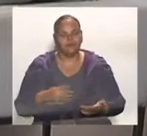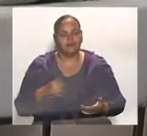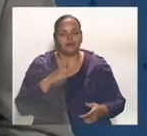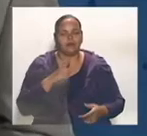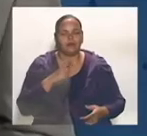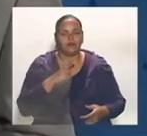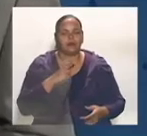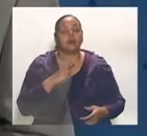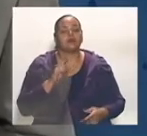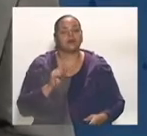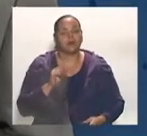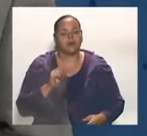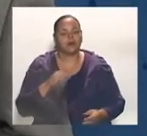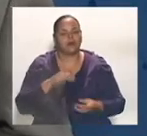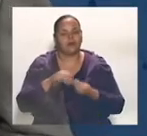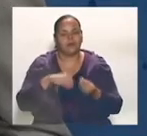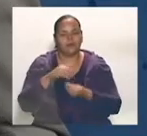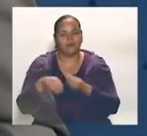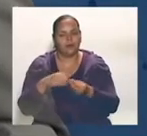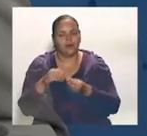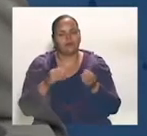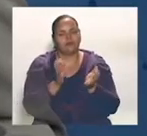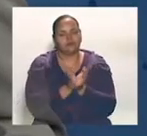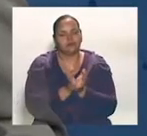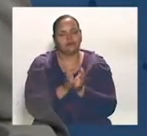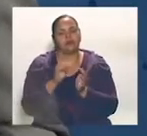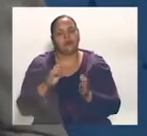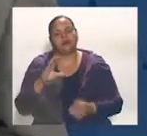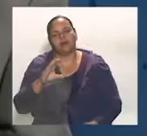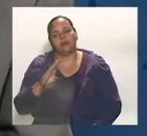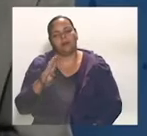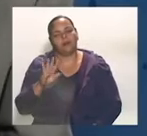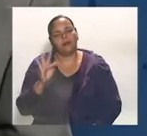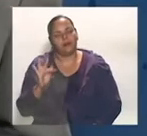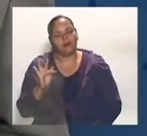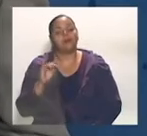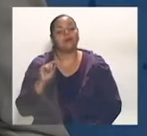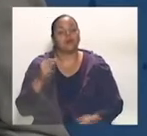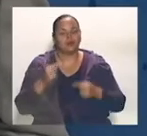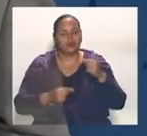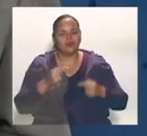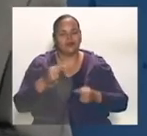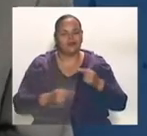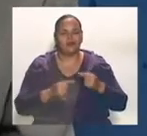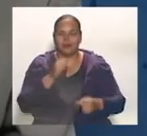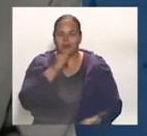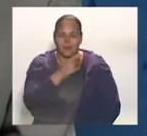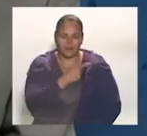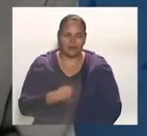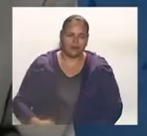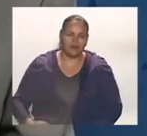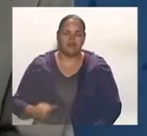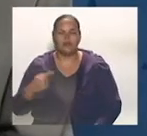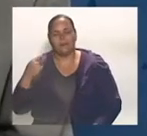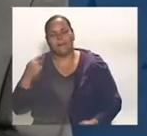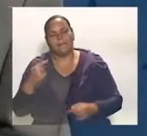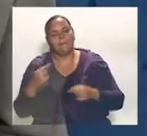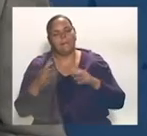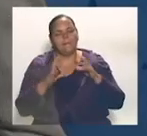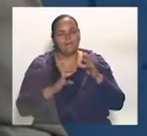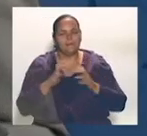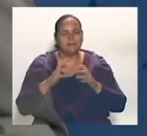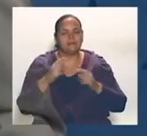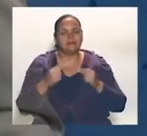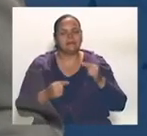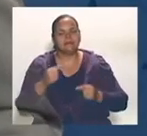porque a gente sabe que há o envolvimento político desportivo numa federação, na CBF, com um determinado clube, né? Quando um